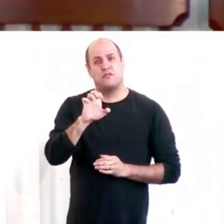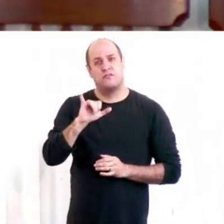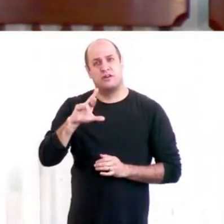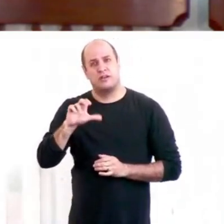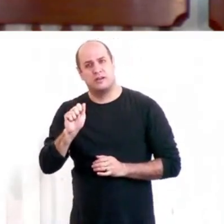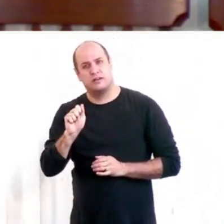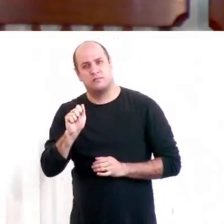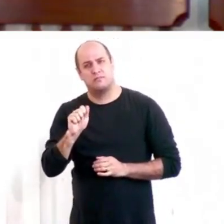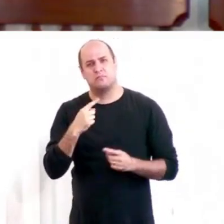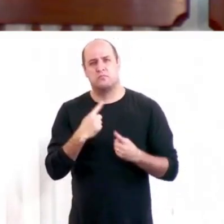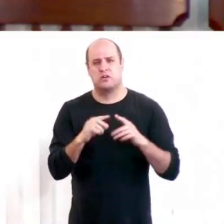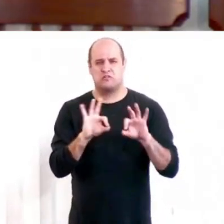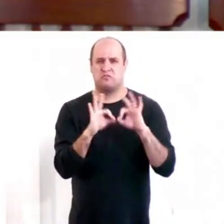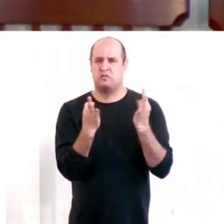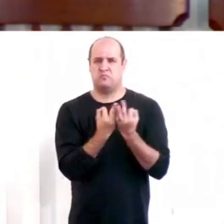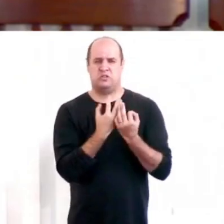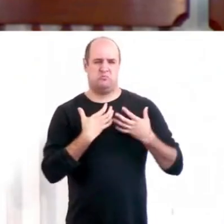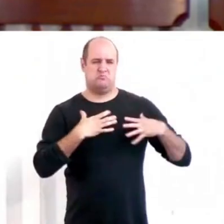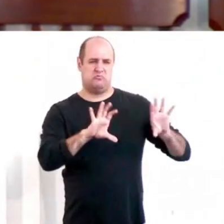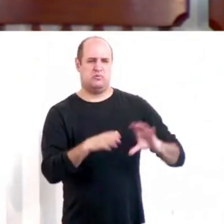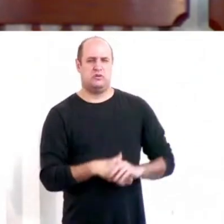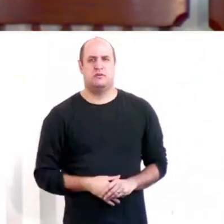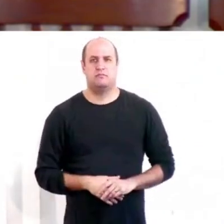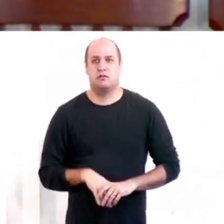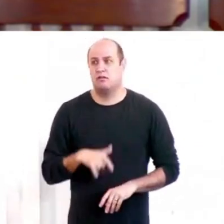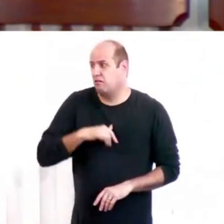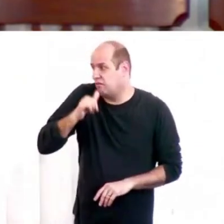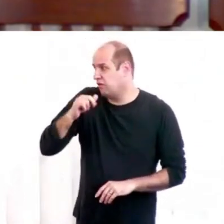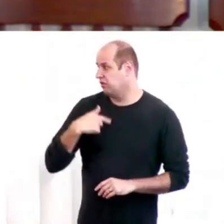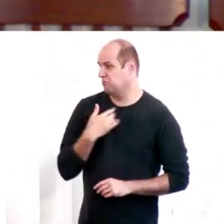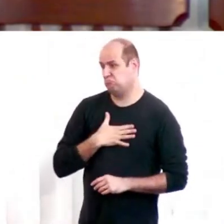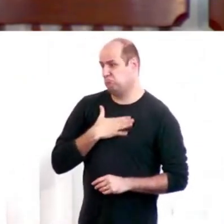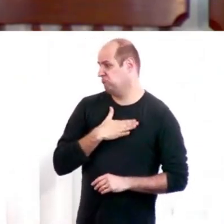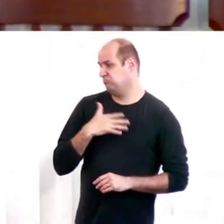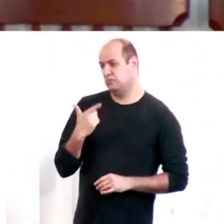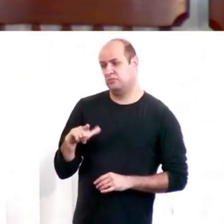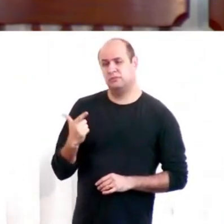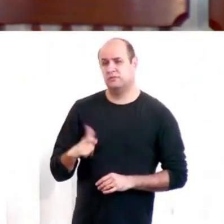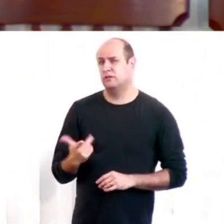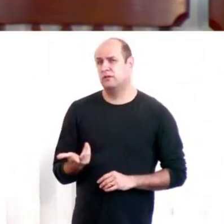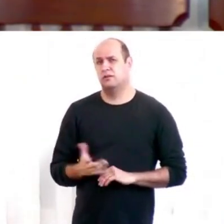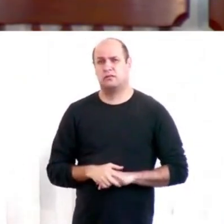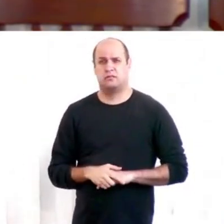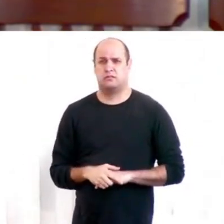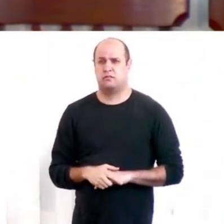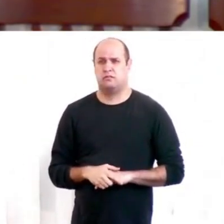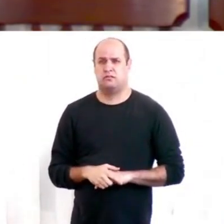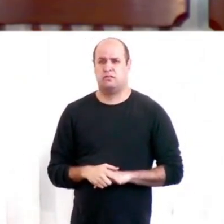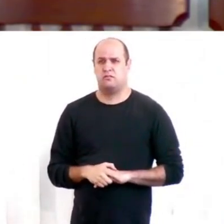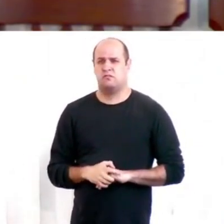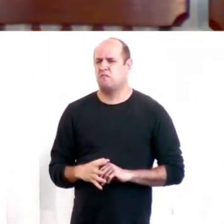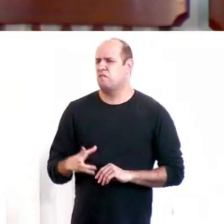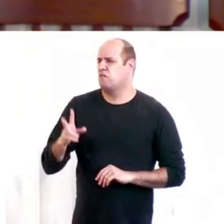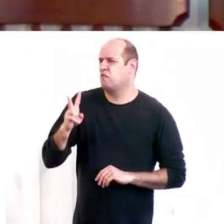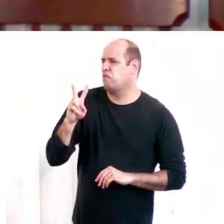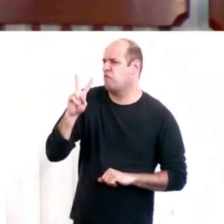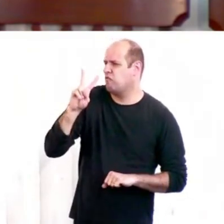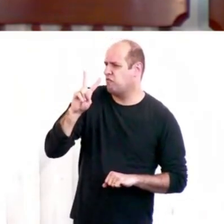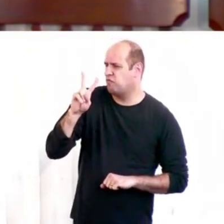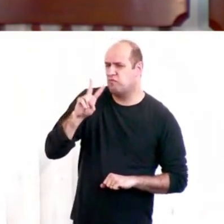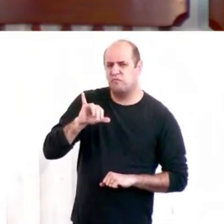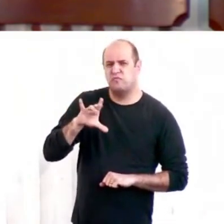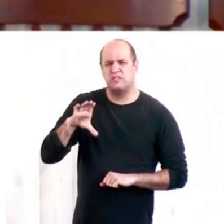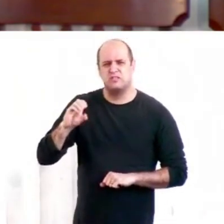mais. E ela dizendo: eu não tenho mais prazer na minha vida. Vícios e mais vícios. E até que um